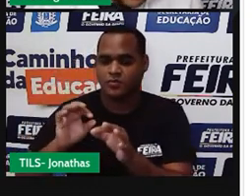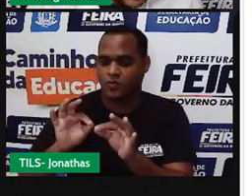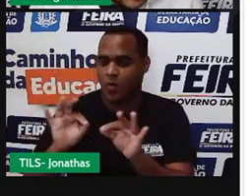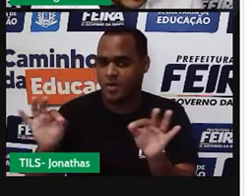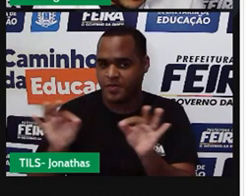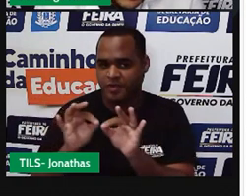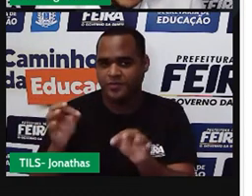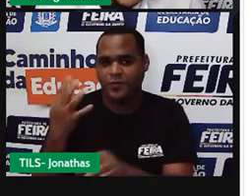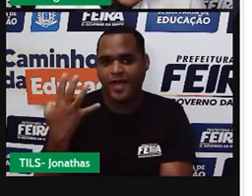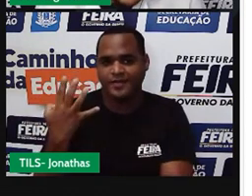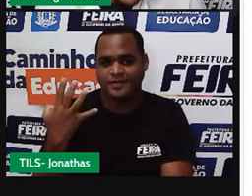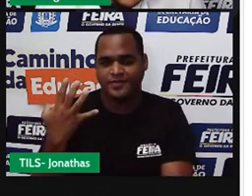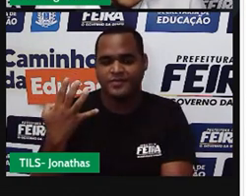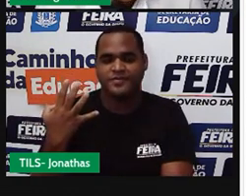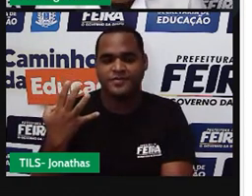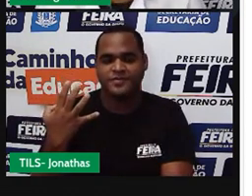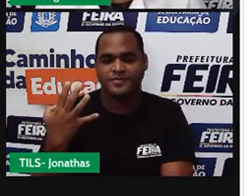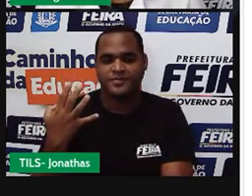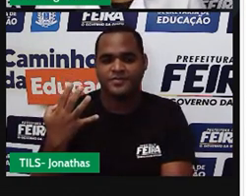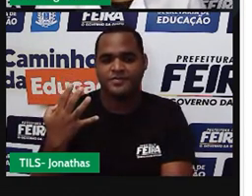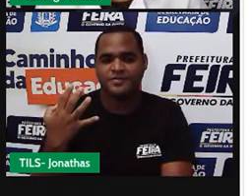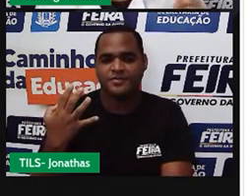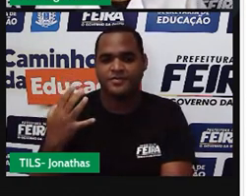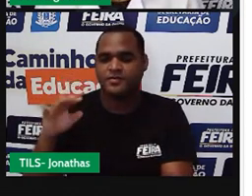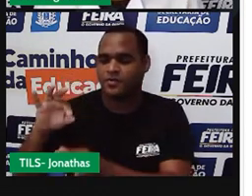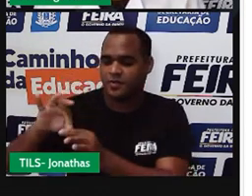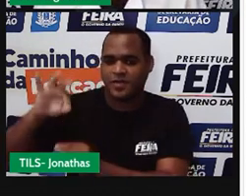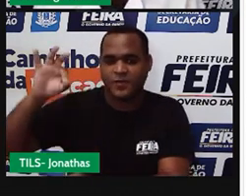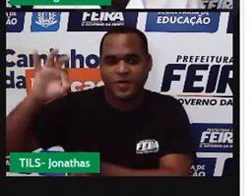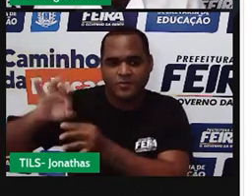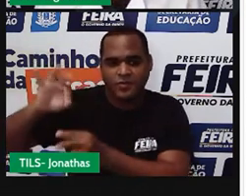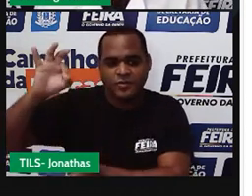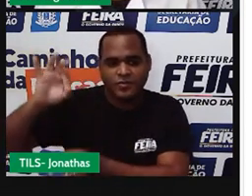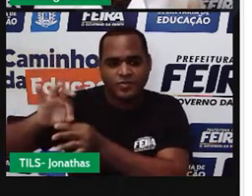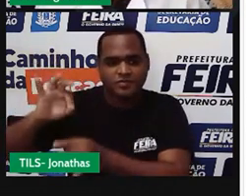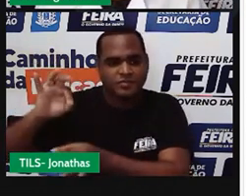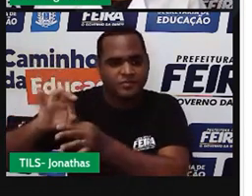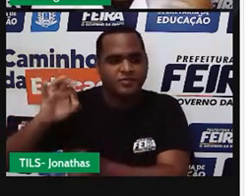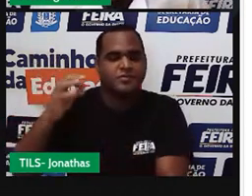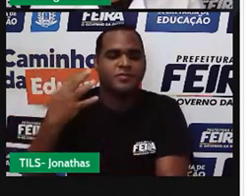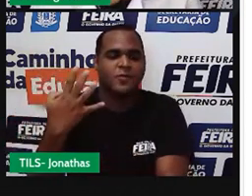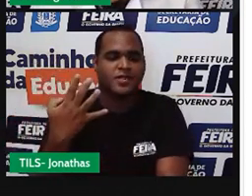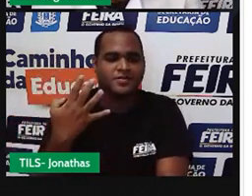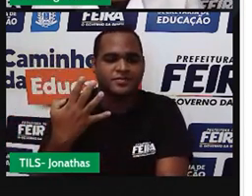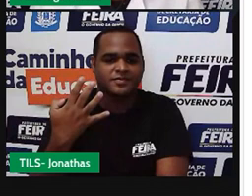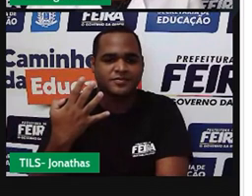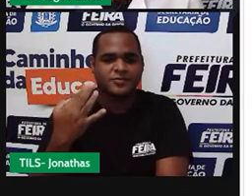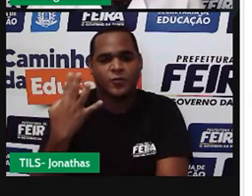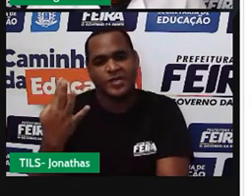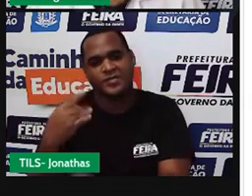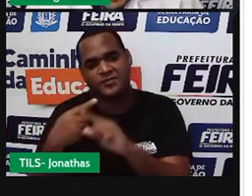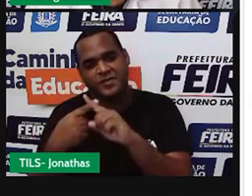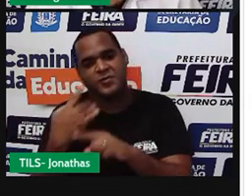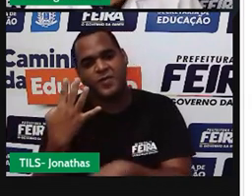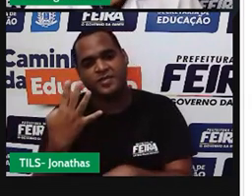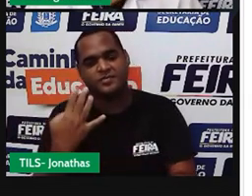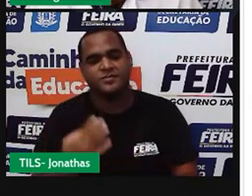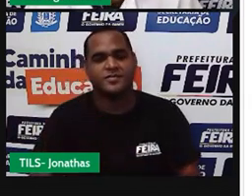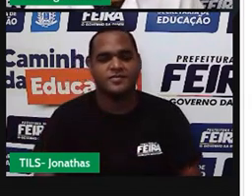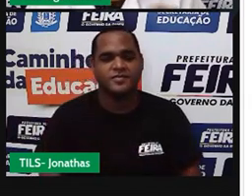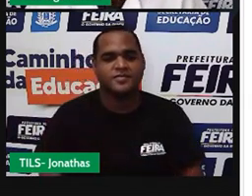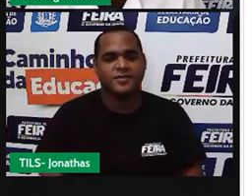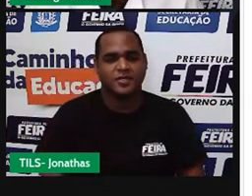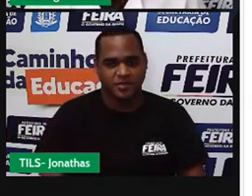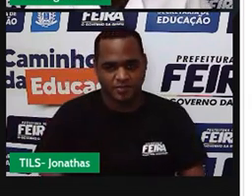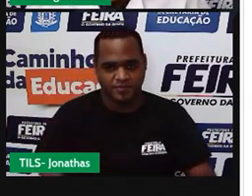de Gael é 4 e Vai Multiplicar pela altura do quadrado de Gael que também é quatro